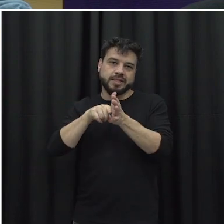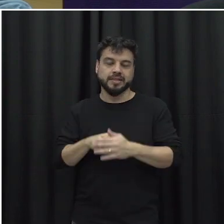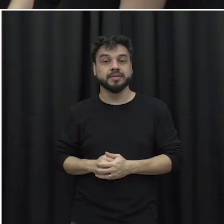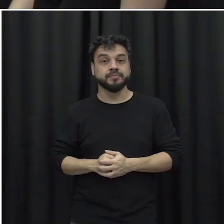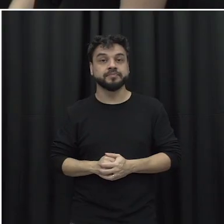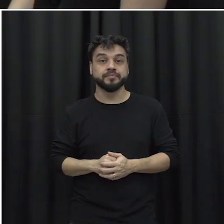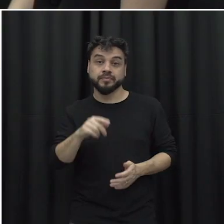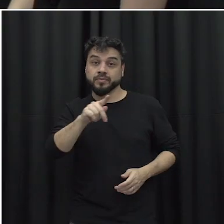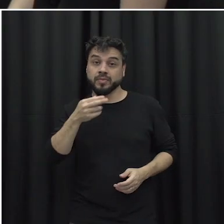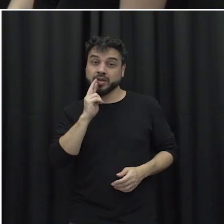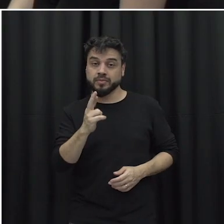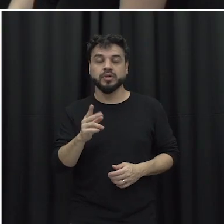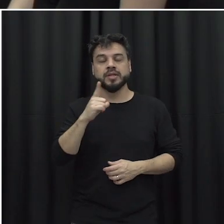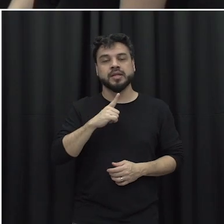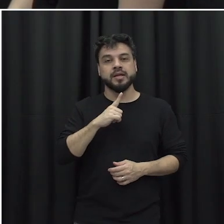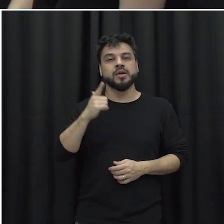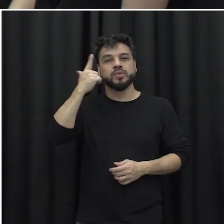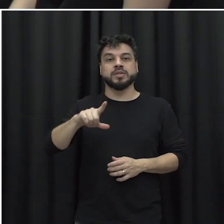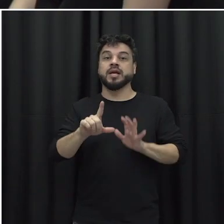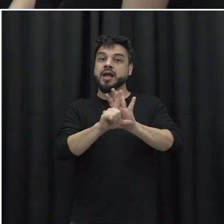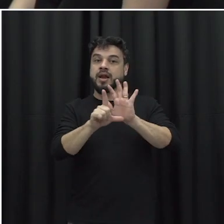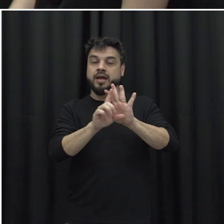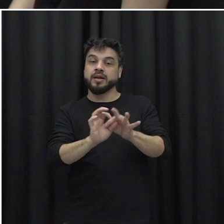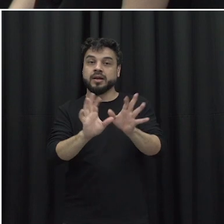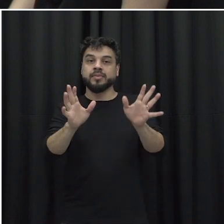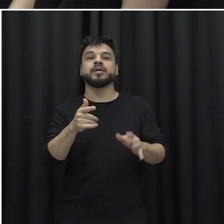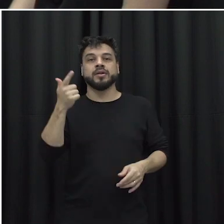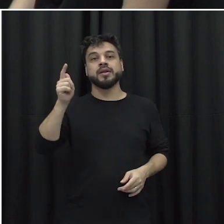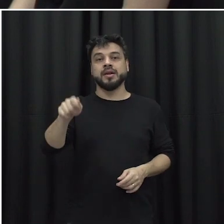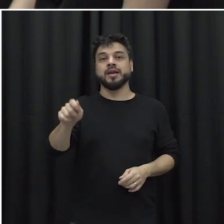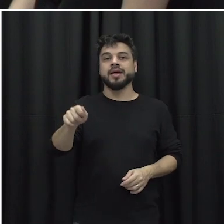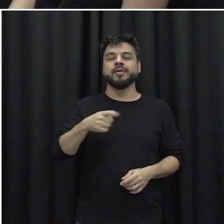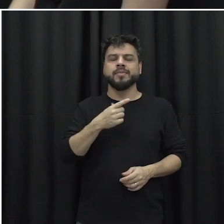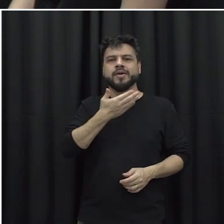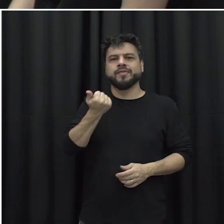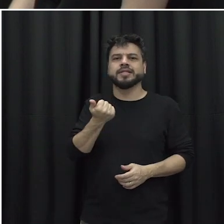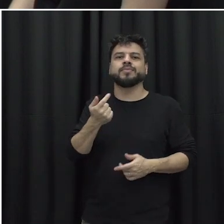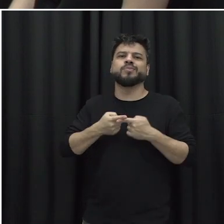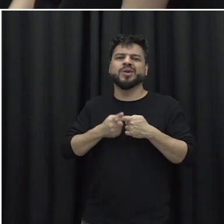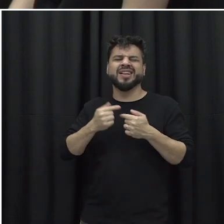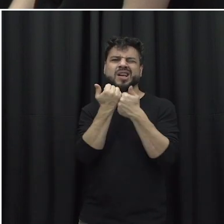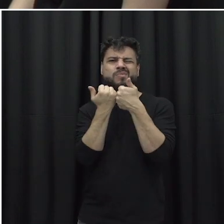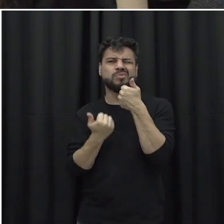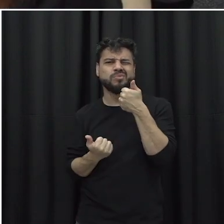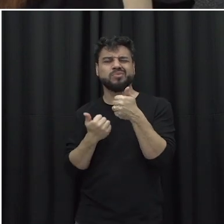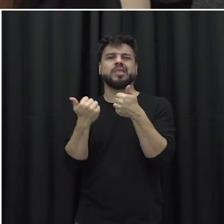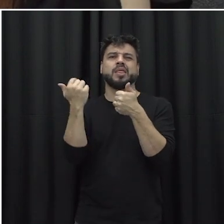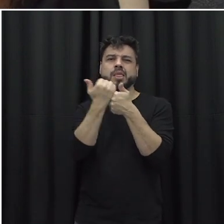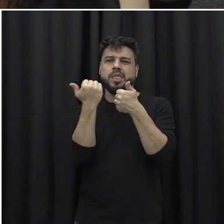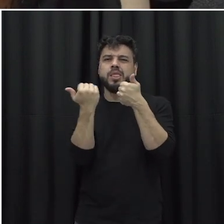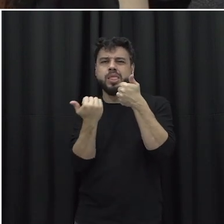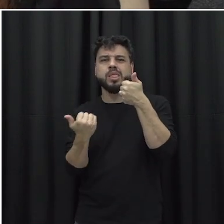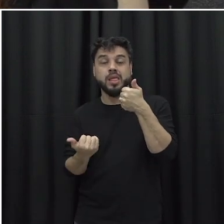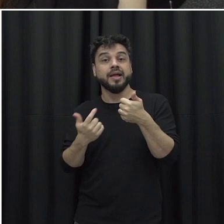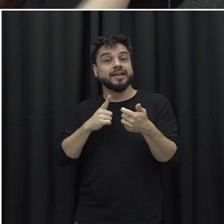E uma liberação de um projeto de lei deste poderia, sim, isso facilitar muito, desburocratizar essa